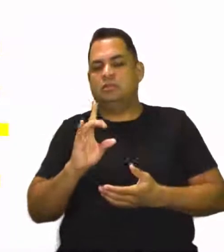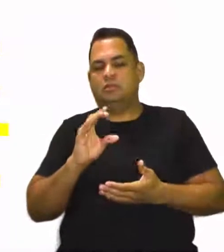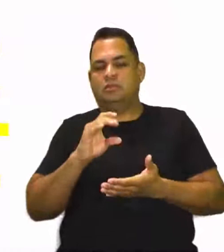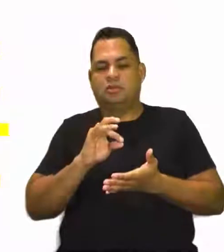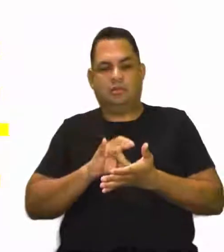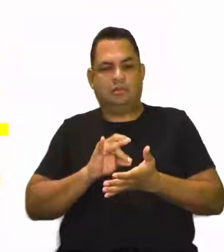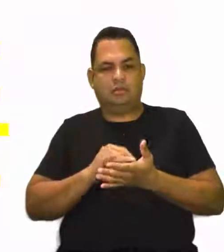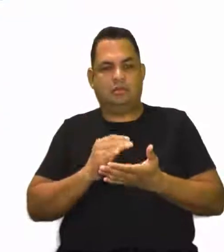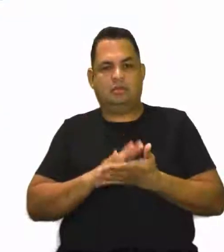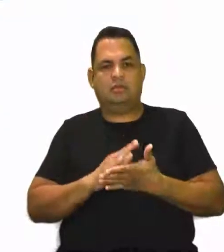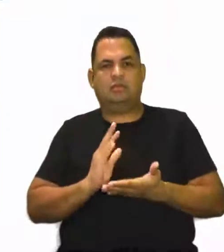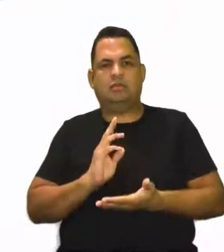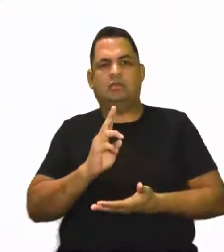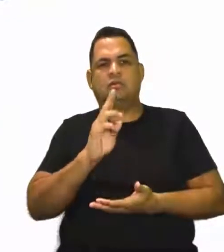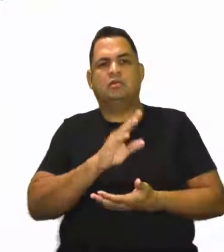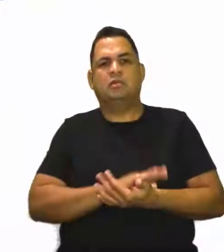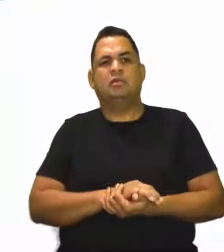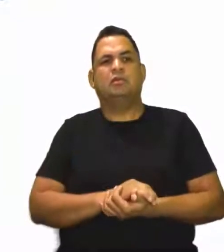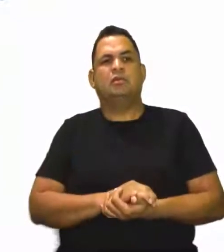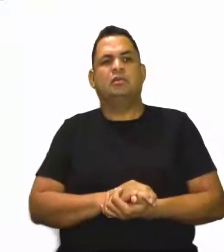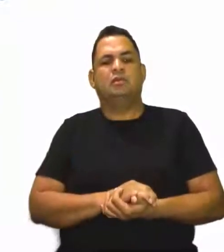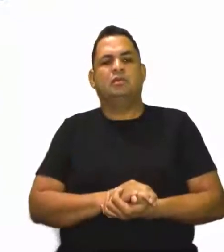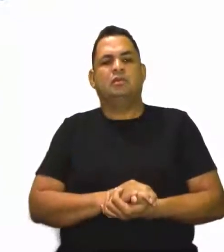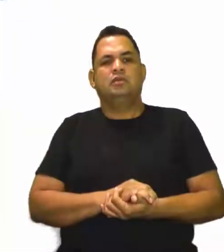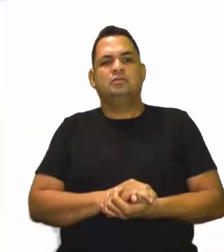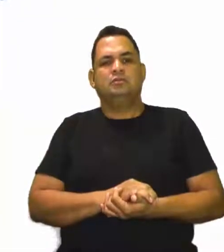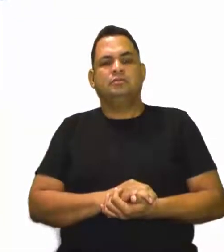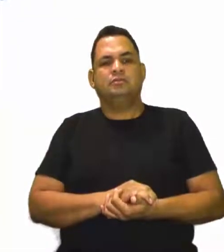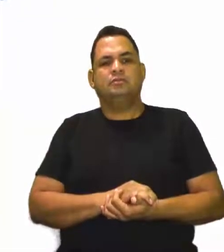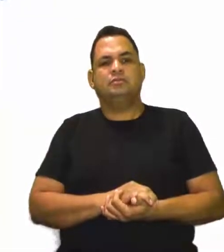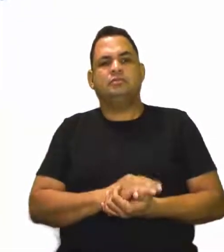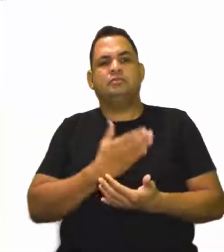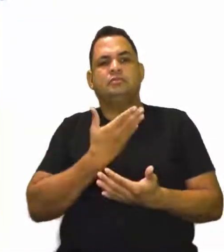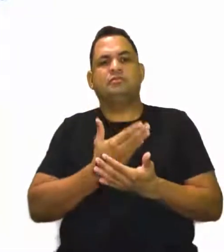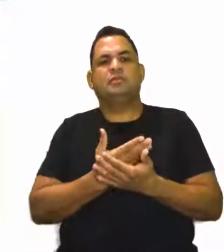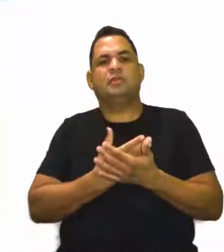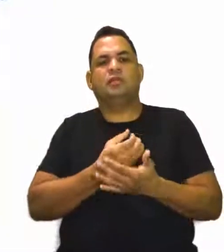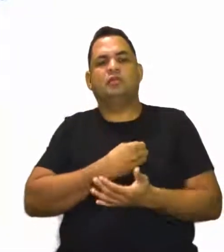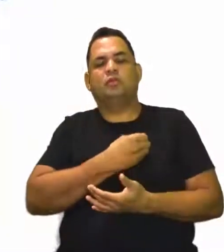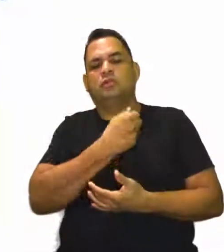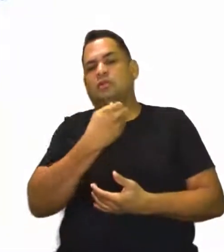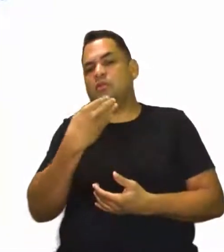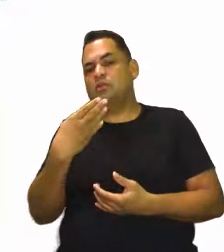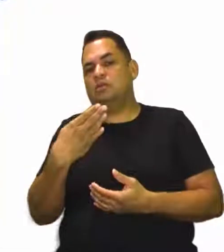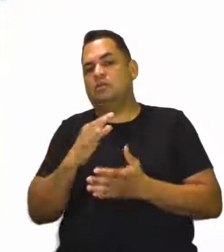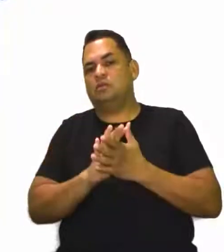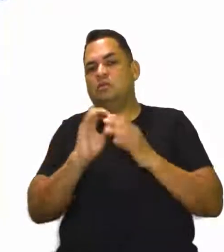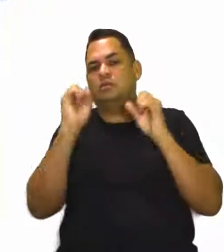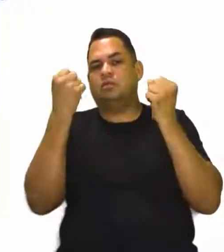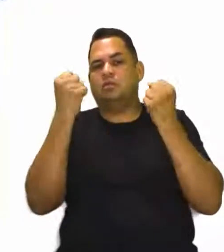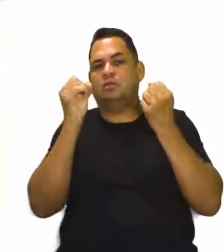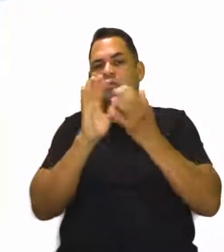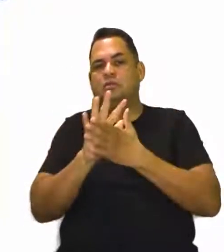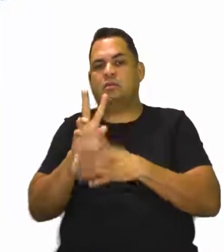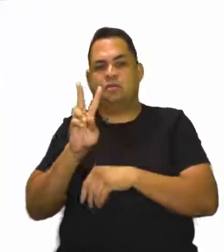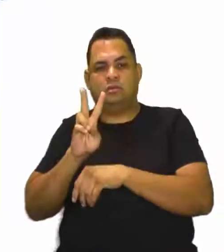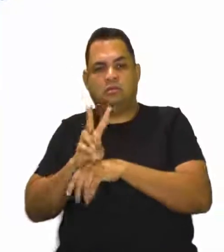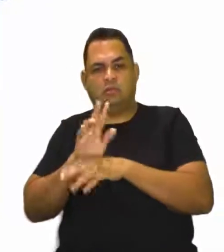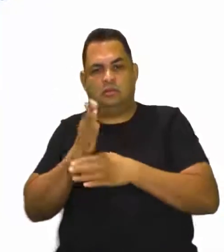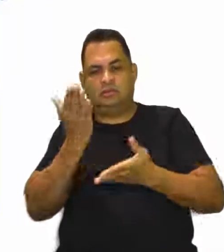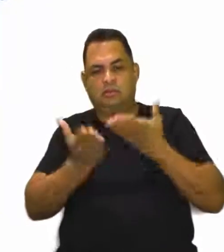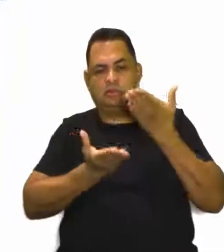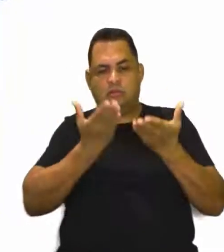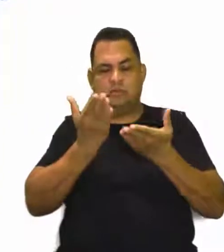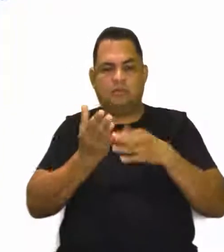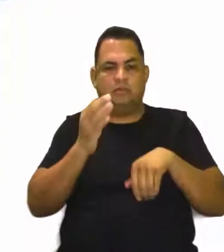corporal. Vamos seguir. A próxima aula é sobre o que, professora? Aula 14. Atividade física na prevenção e tratamento